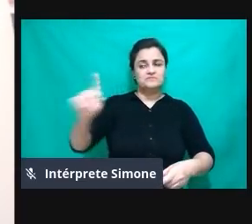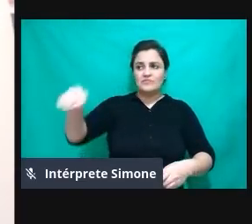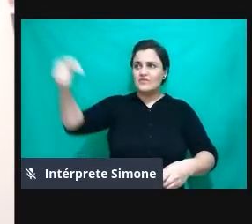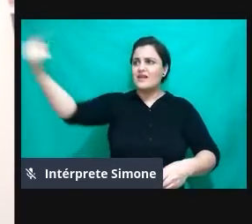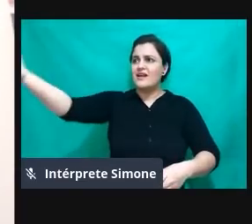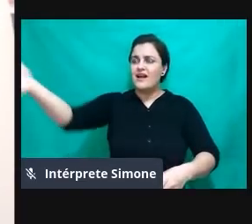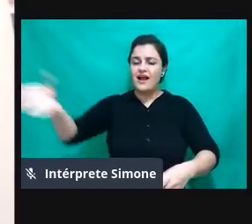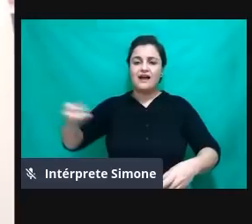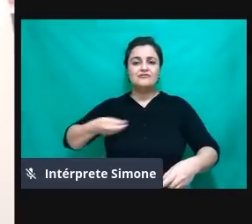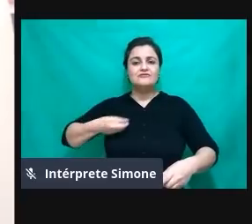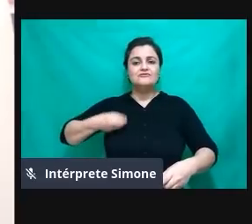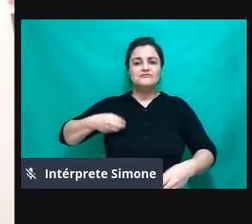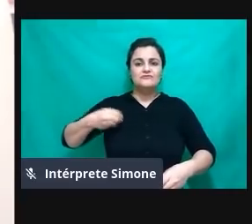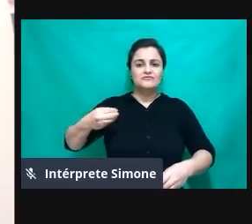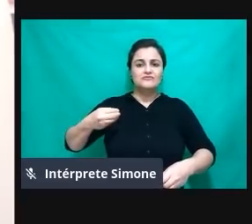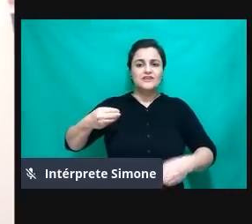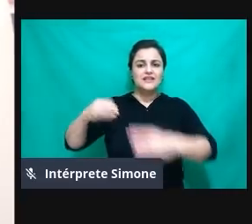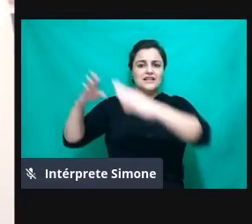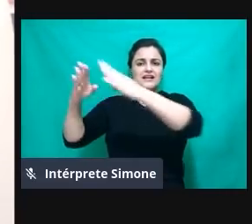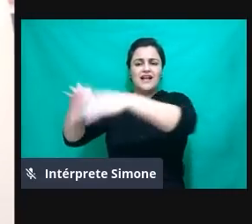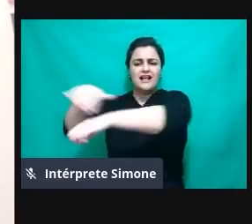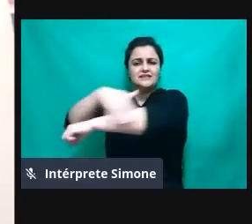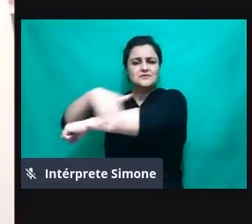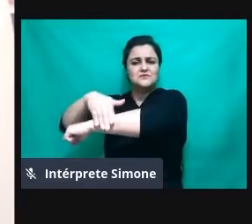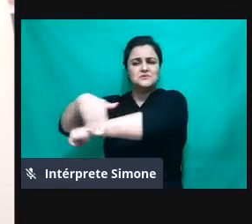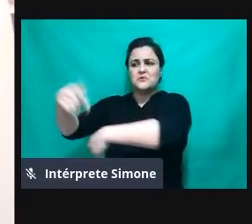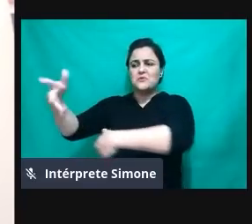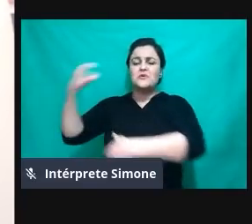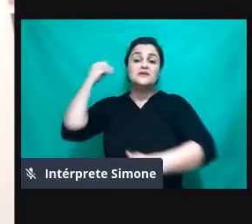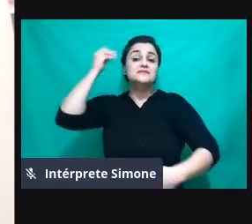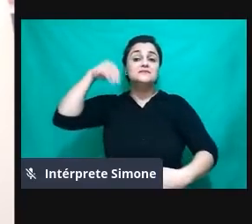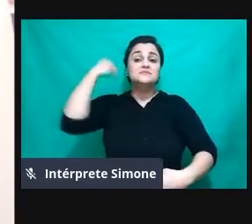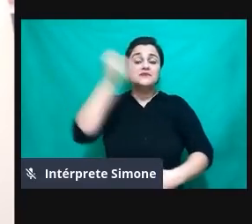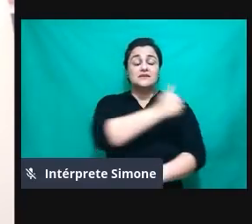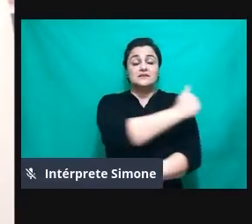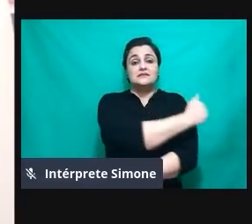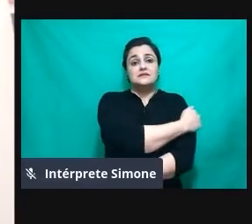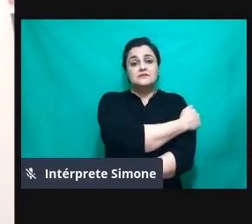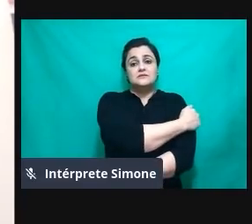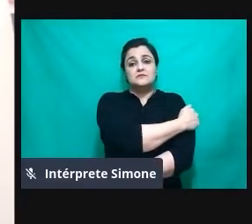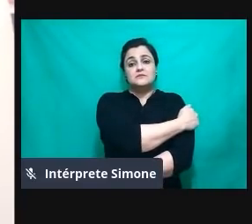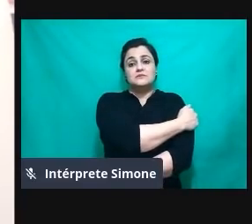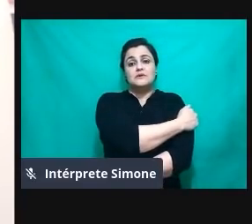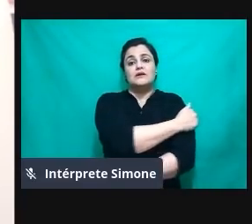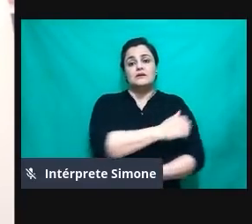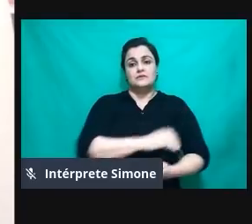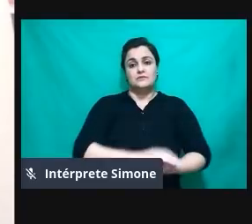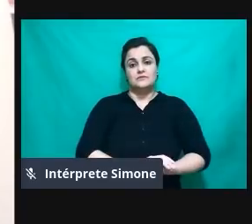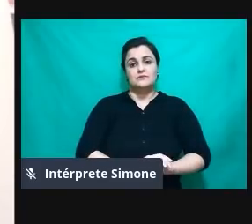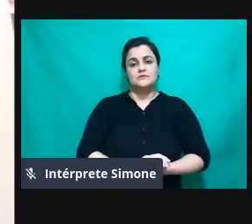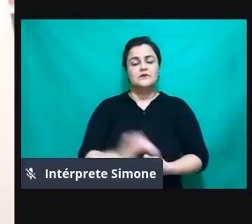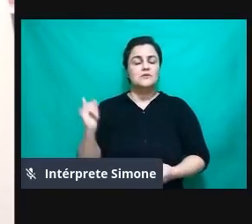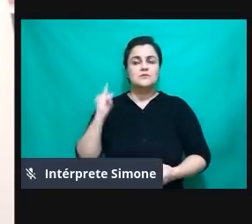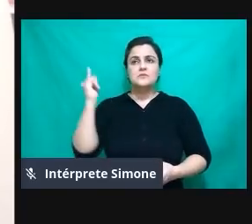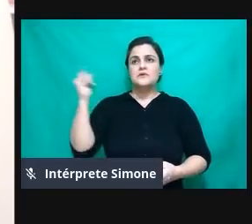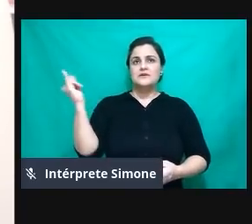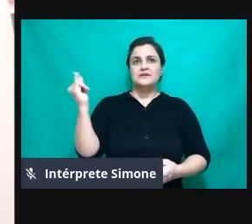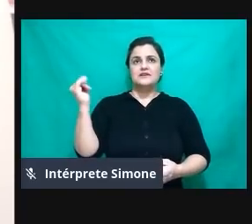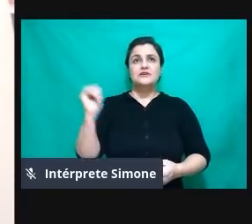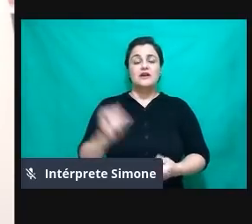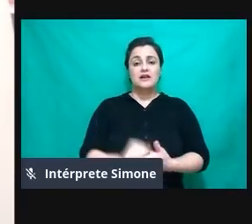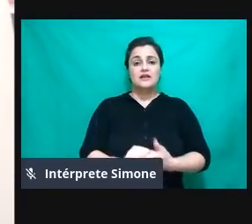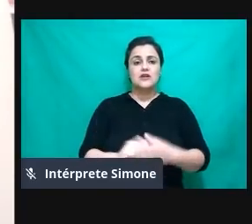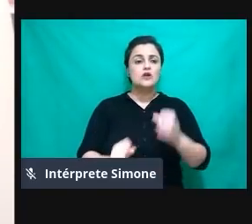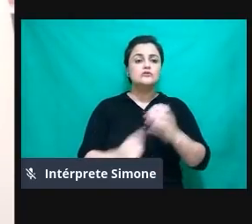né? No caso, ou criar algumas receitas e serem trocadas, nós poderíamos falar